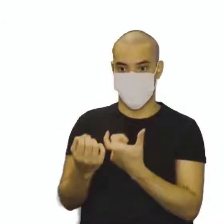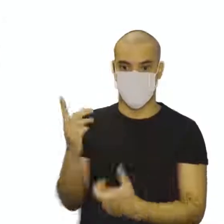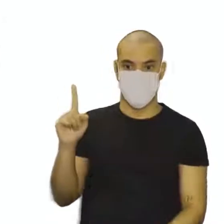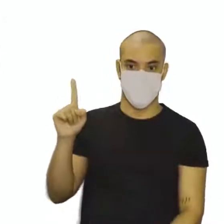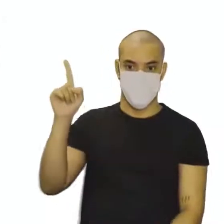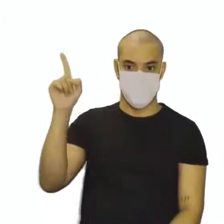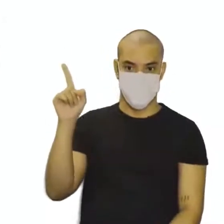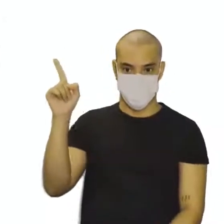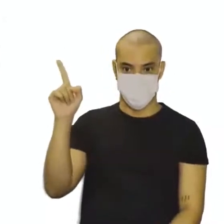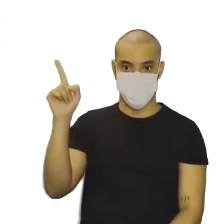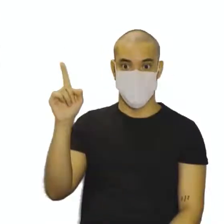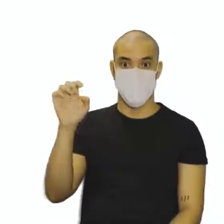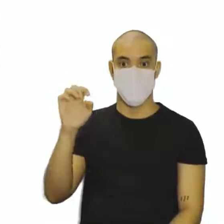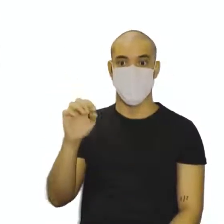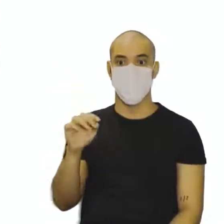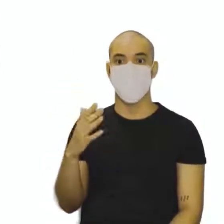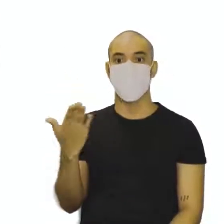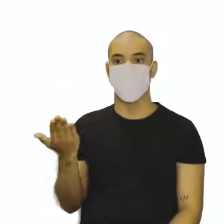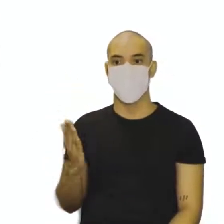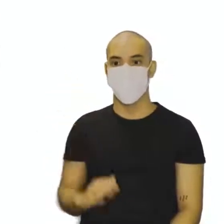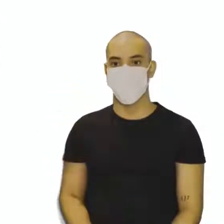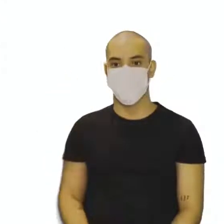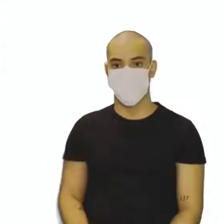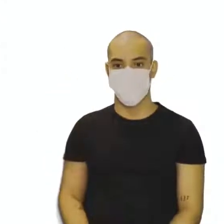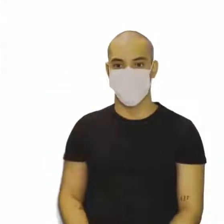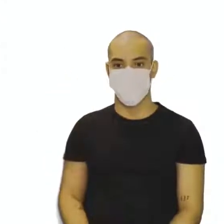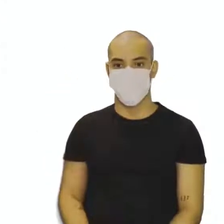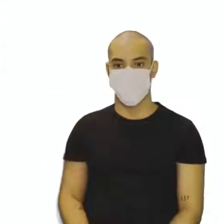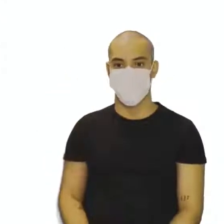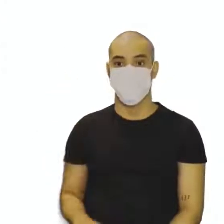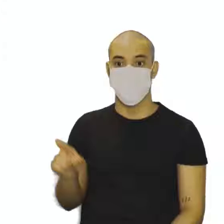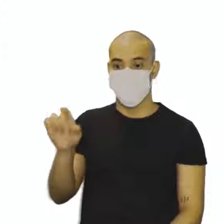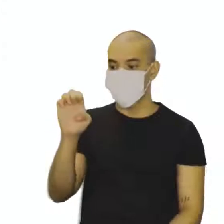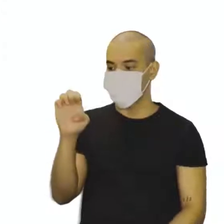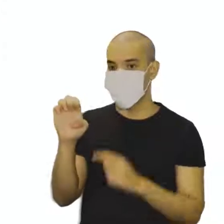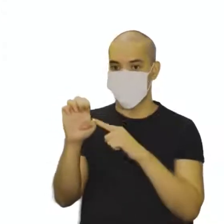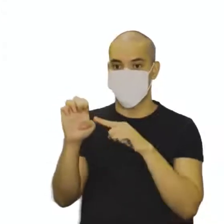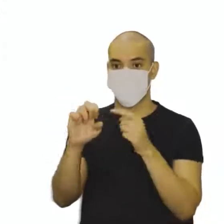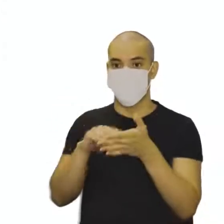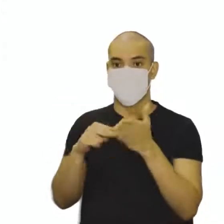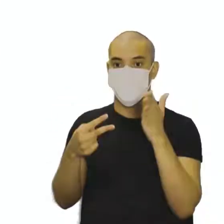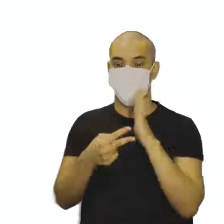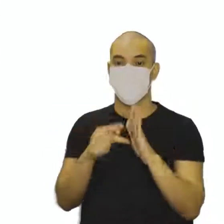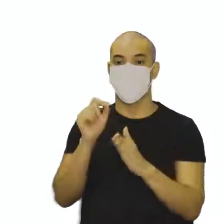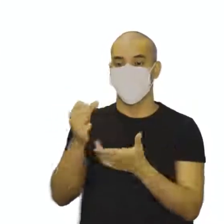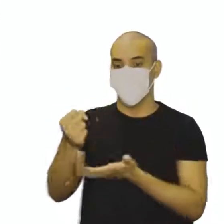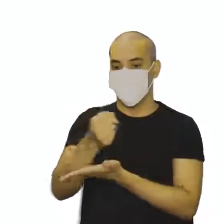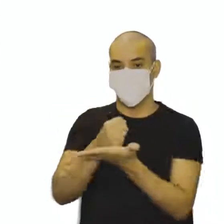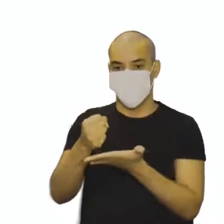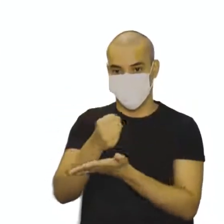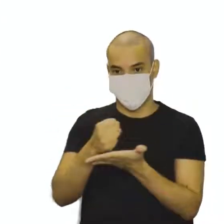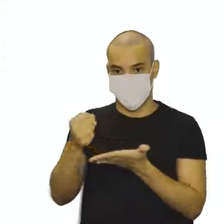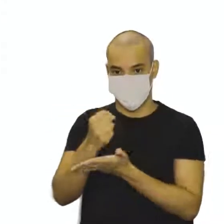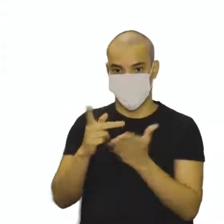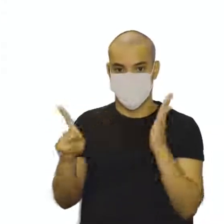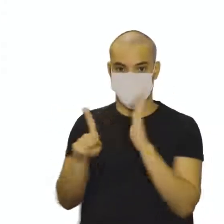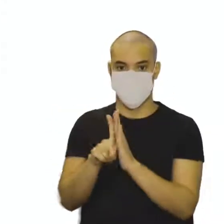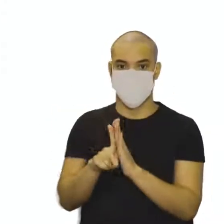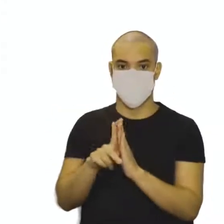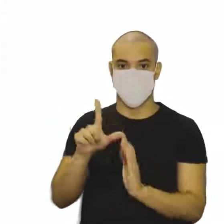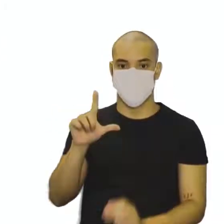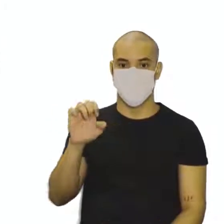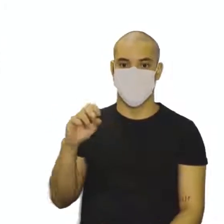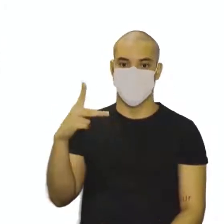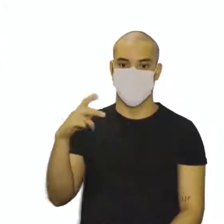bom? Esse Ezinho aqui, ele é a base dos logaritmos liperianos, tá,